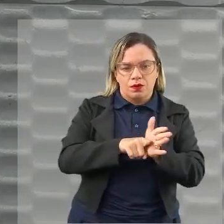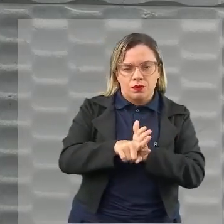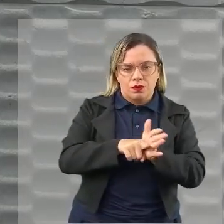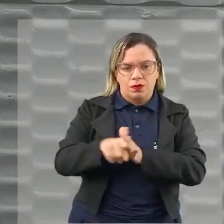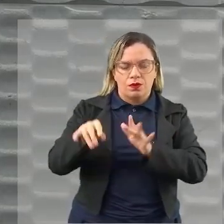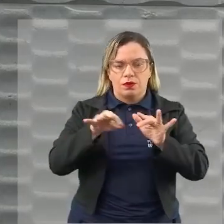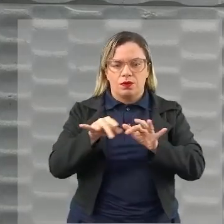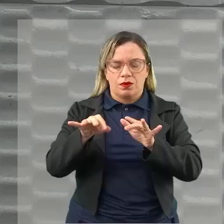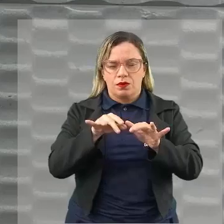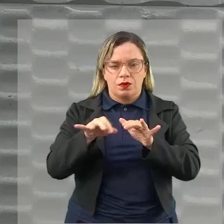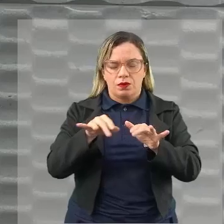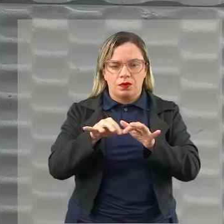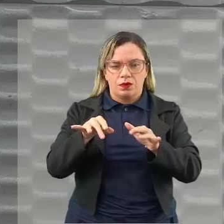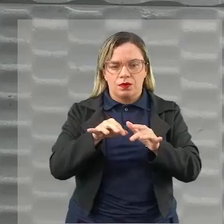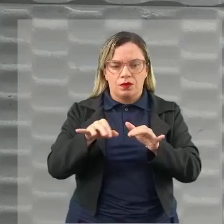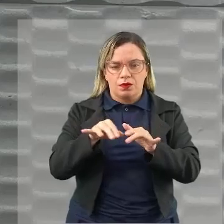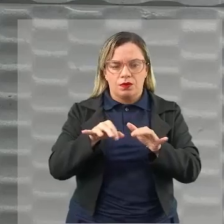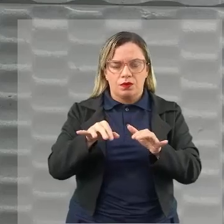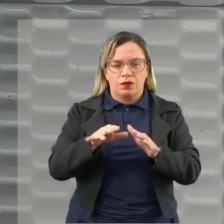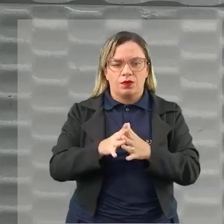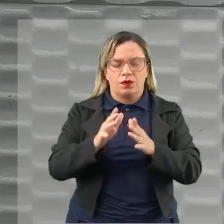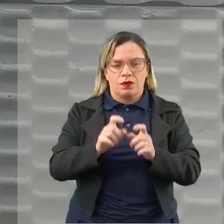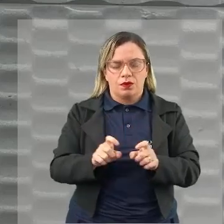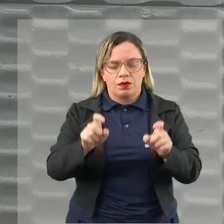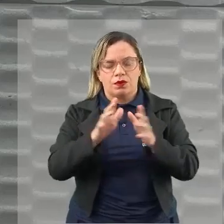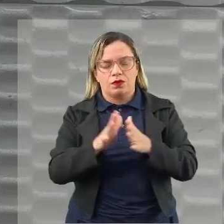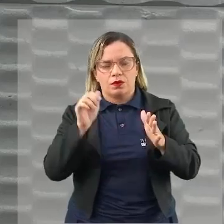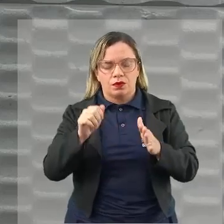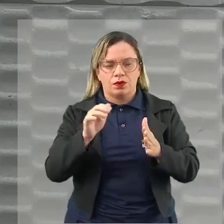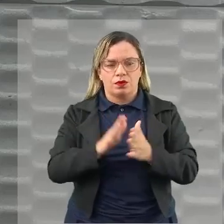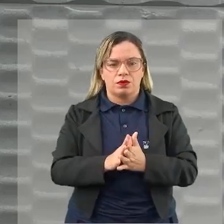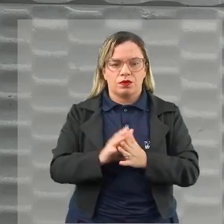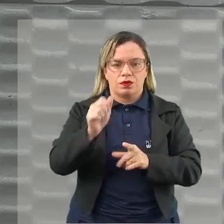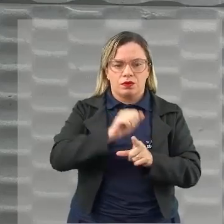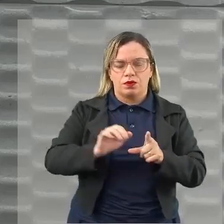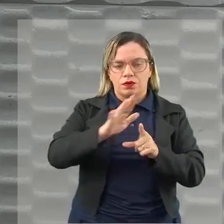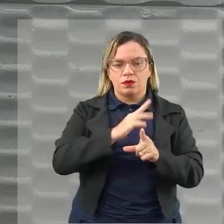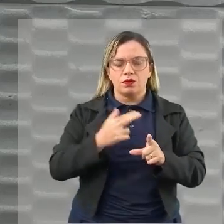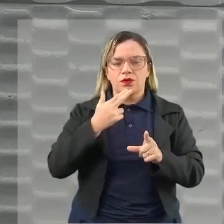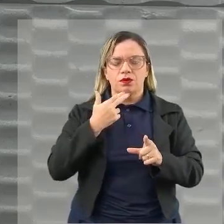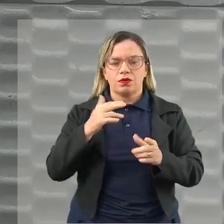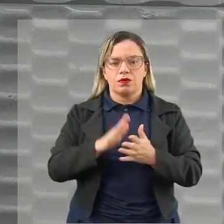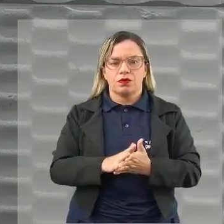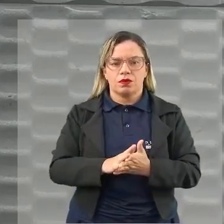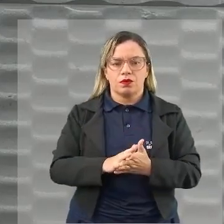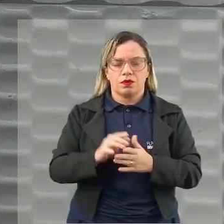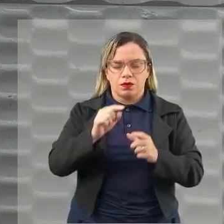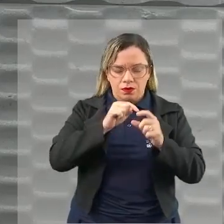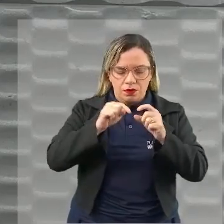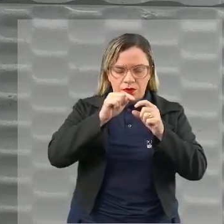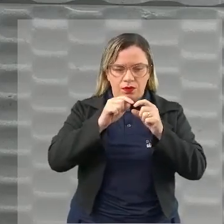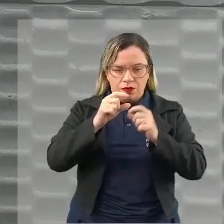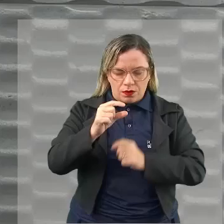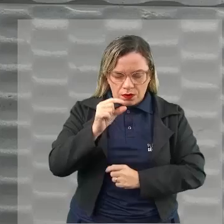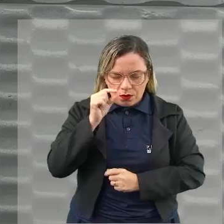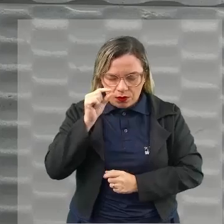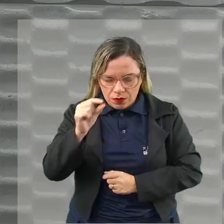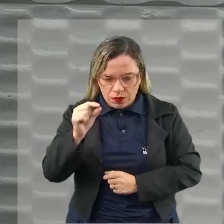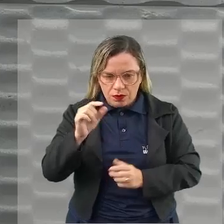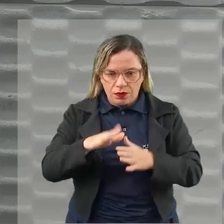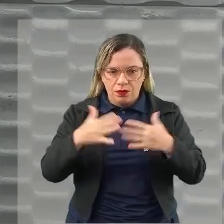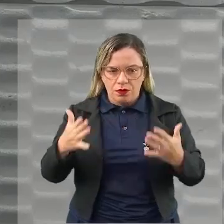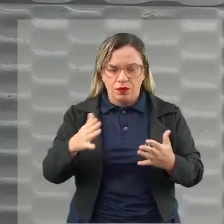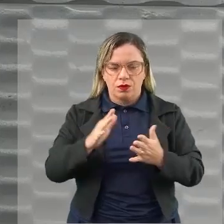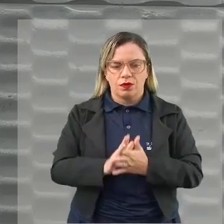bota lá, Plataforma Gonçalves Dias. Apertou no Enter, apertou lá na lupa, aí vai aparecer, geralmente vai aparecer